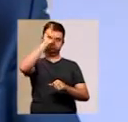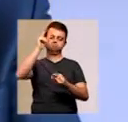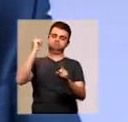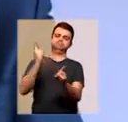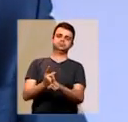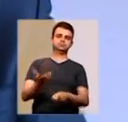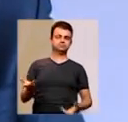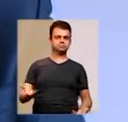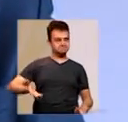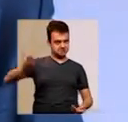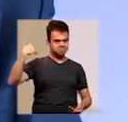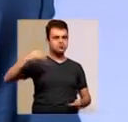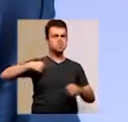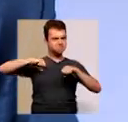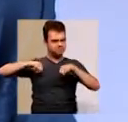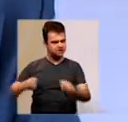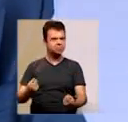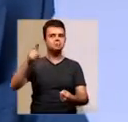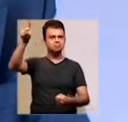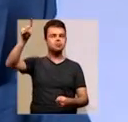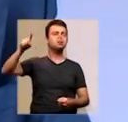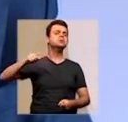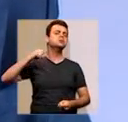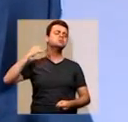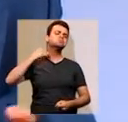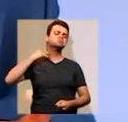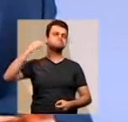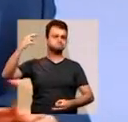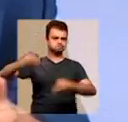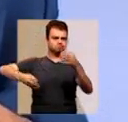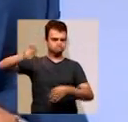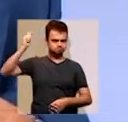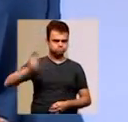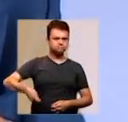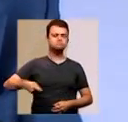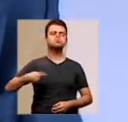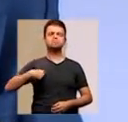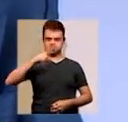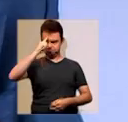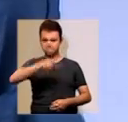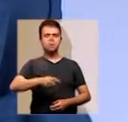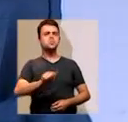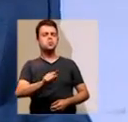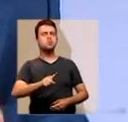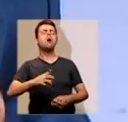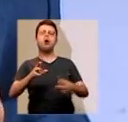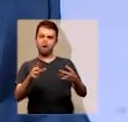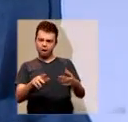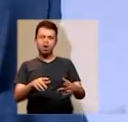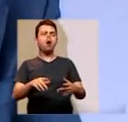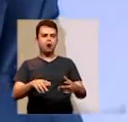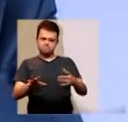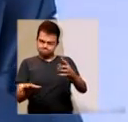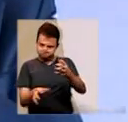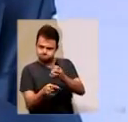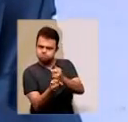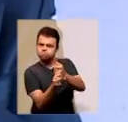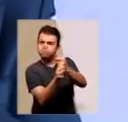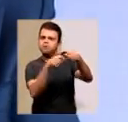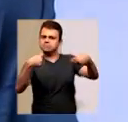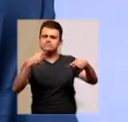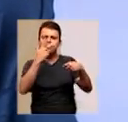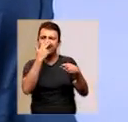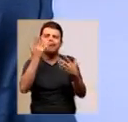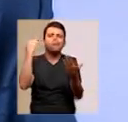eu sustentei em plenário e no Tribunal de Justiça foi de que as penas deveriam ser somadas. Porque, em regra, pegam a pena